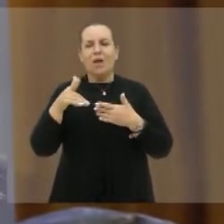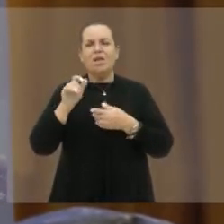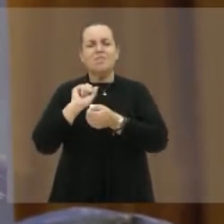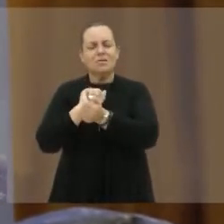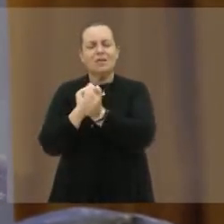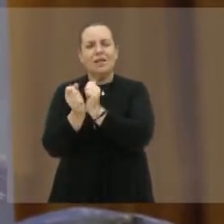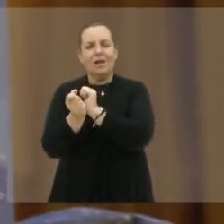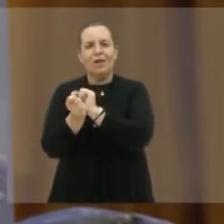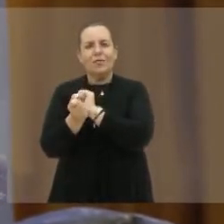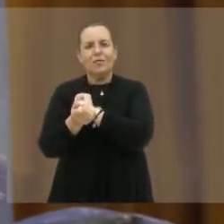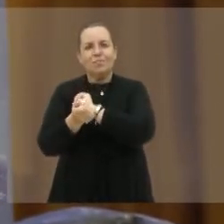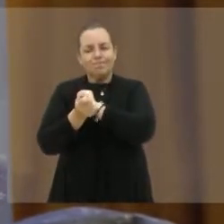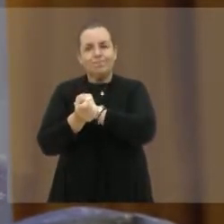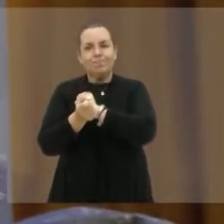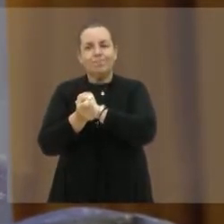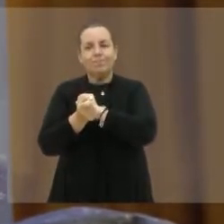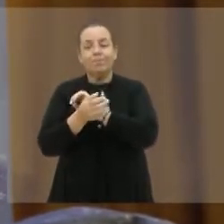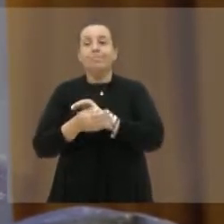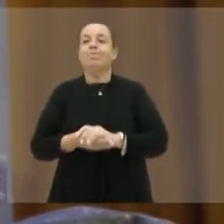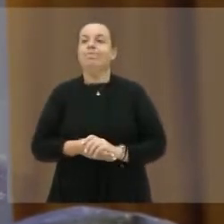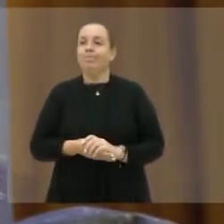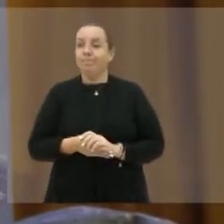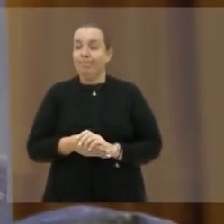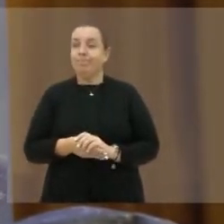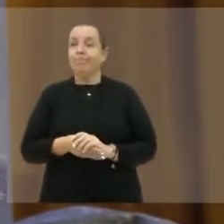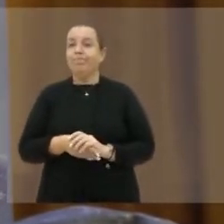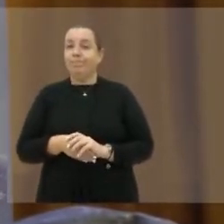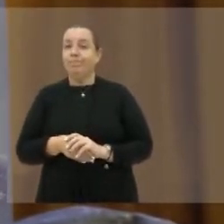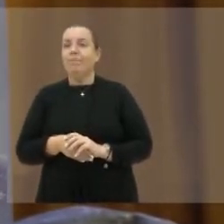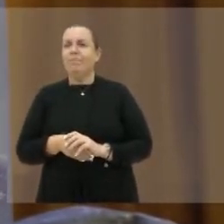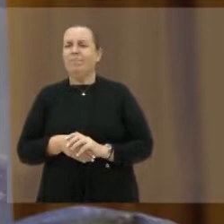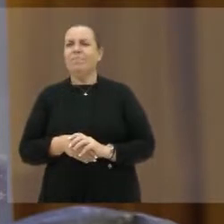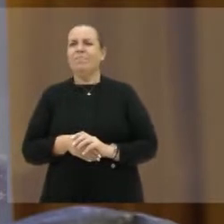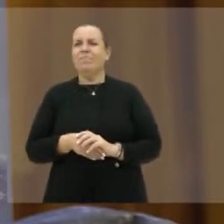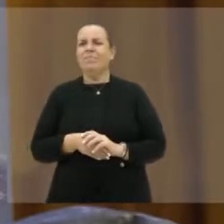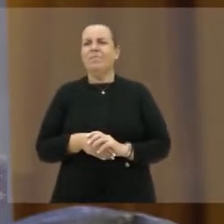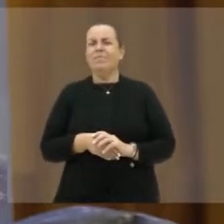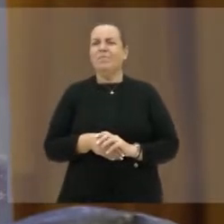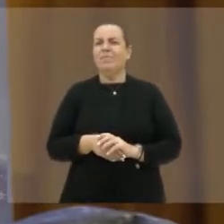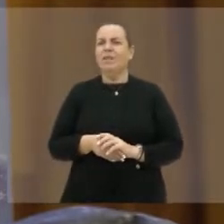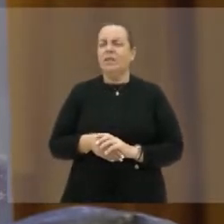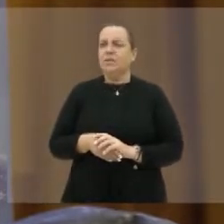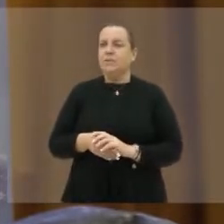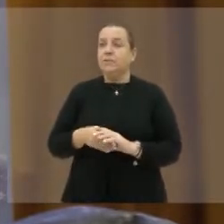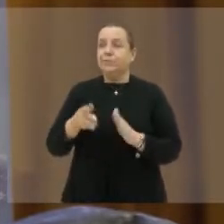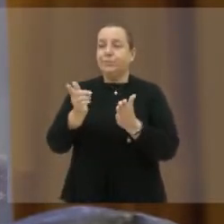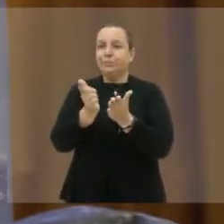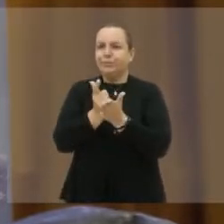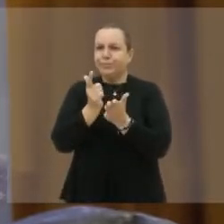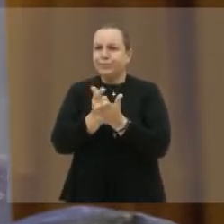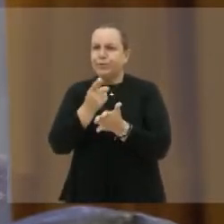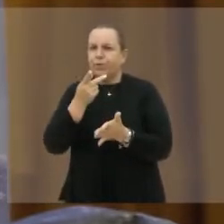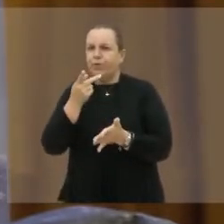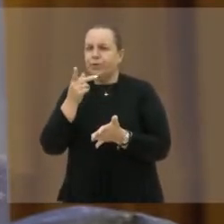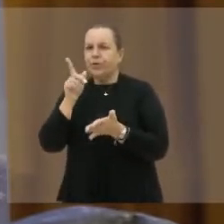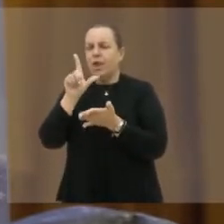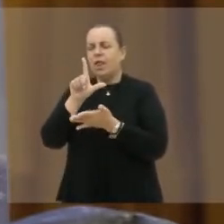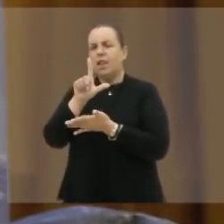Diz o livro do Levítico: maldito aquele que morre no madeiro da cruz. E esta